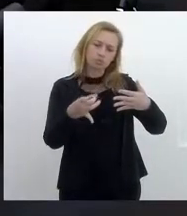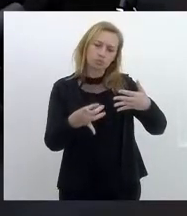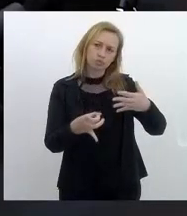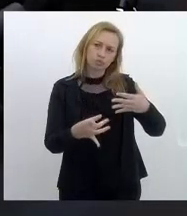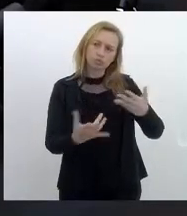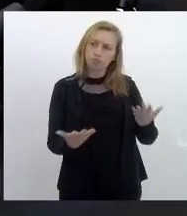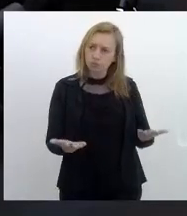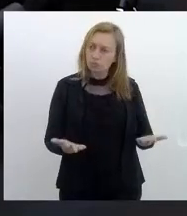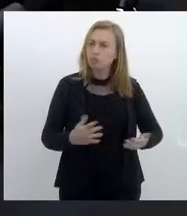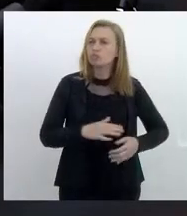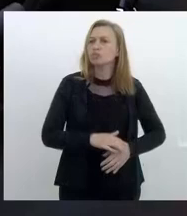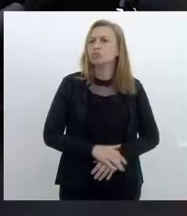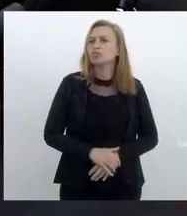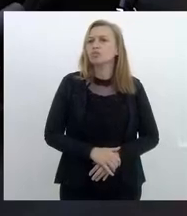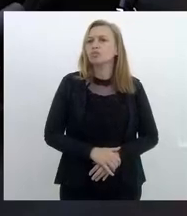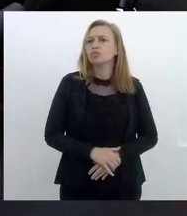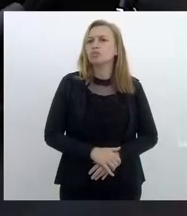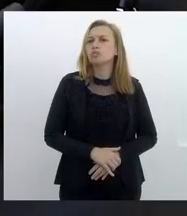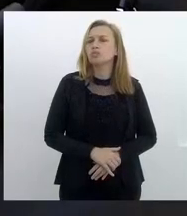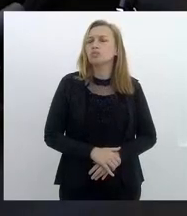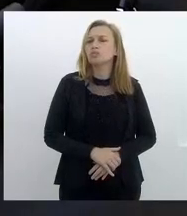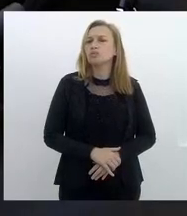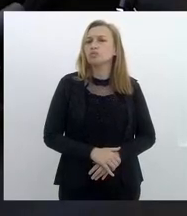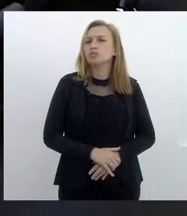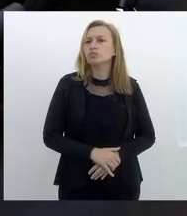através aí na no